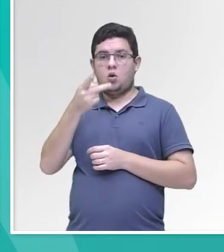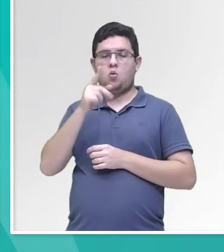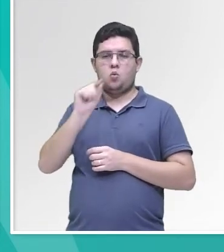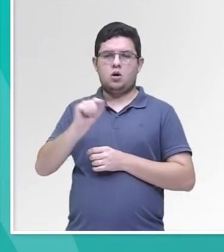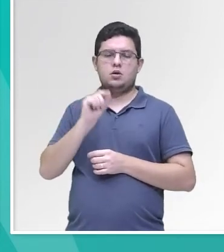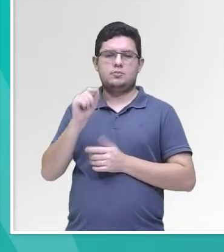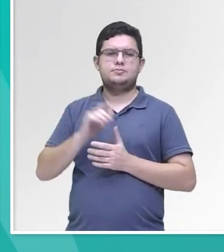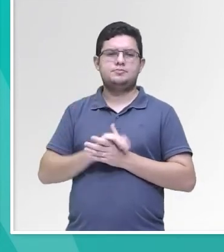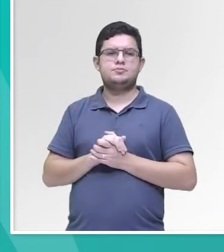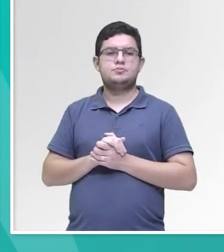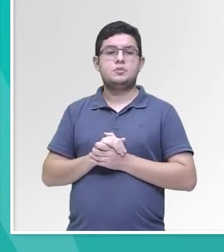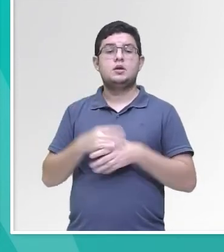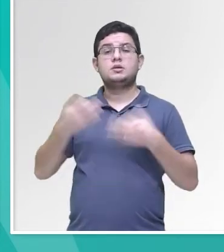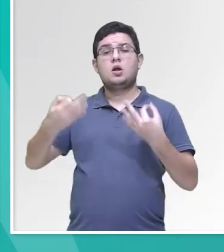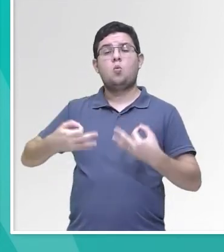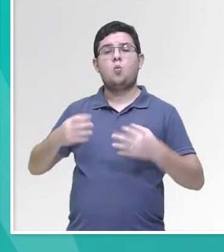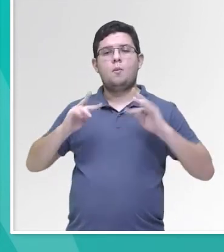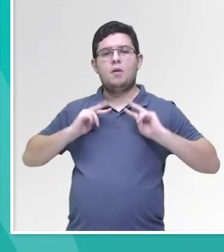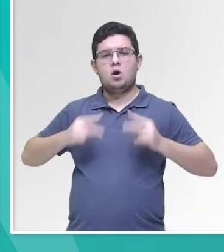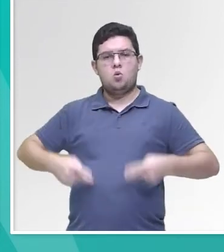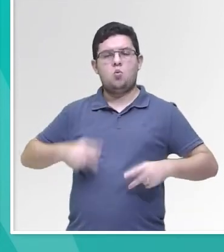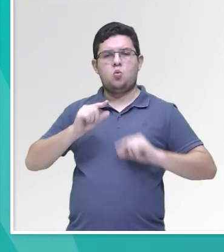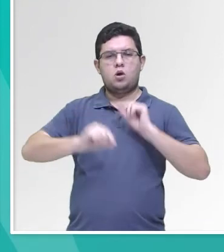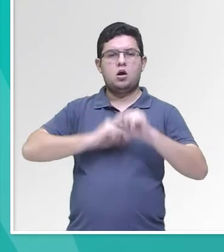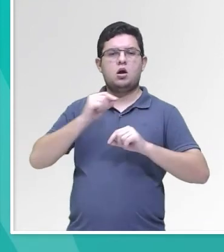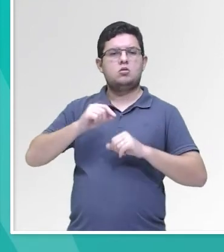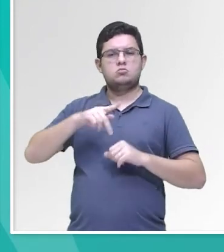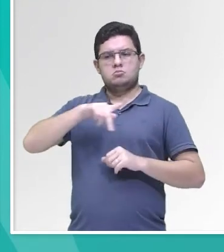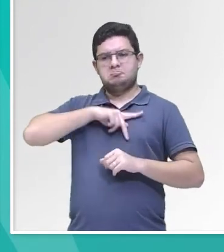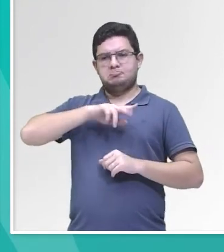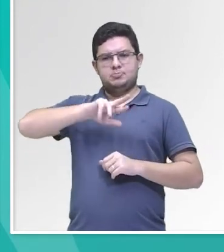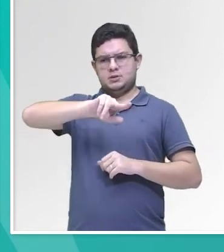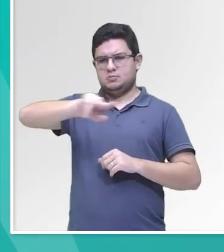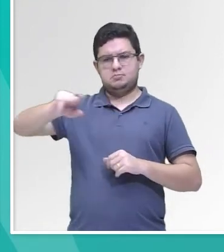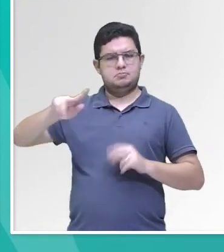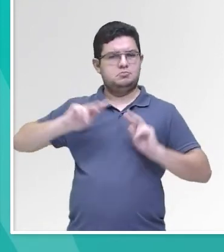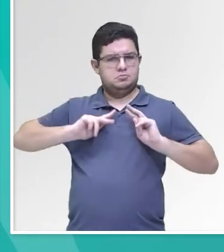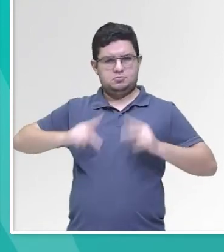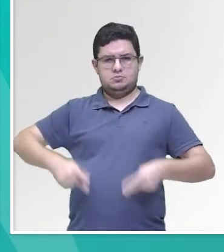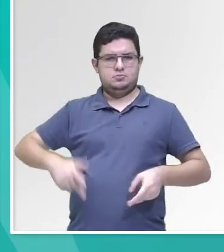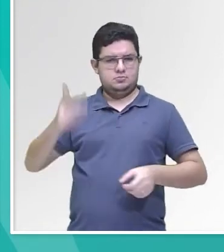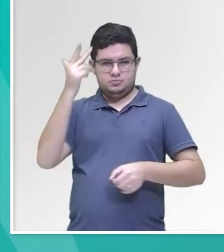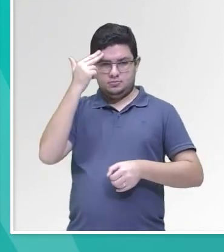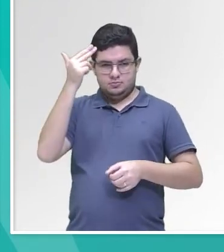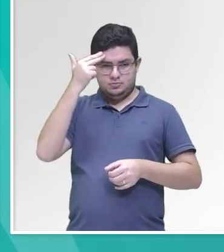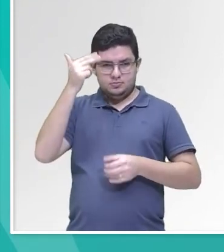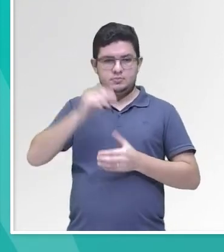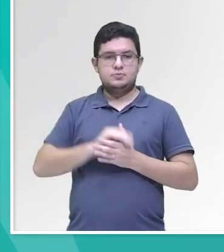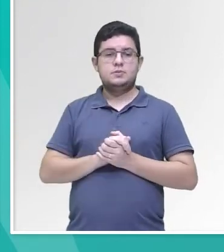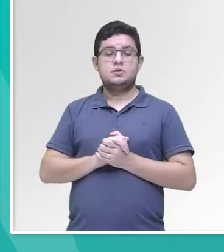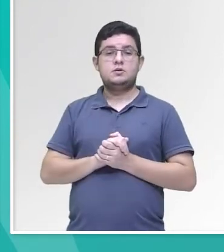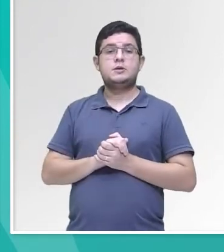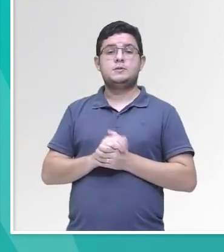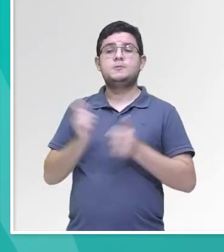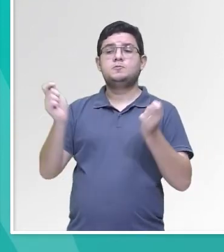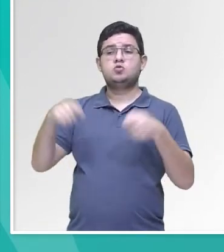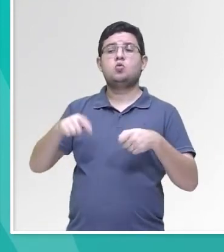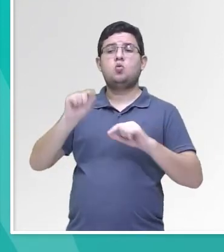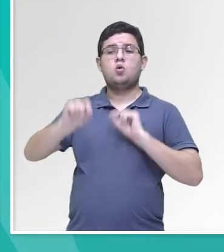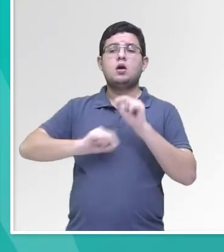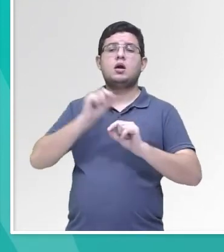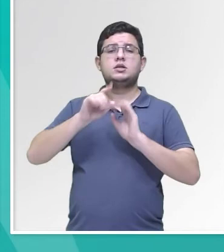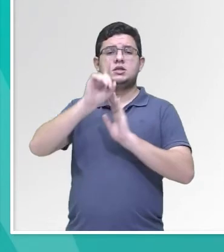dignidade humana é uma qualidade intrínseca ao homem, capaz de lhe dar direito ao respeito e